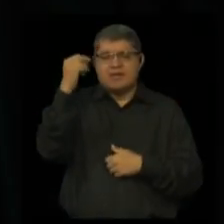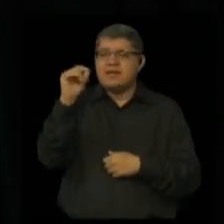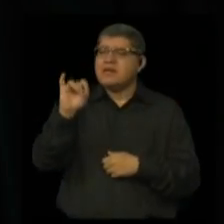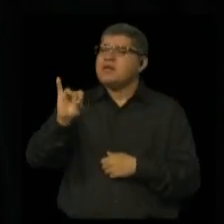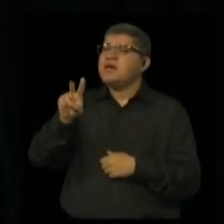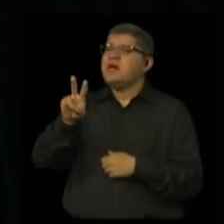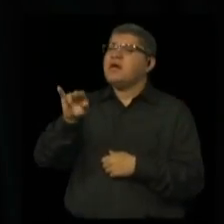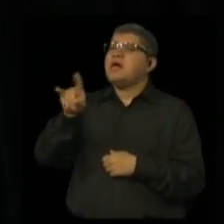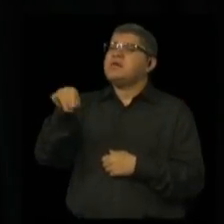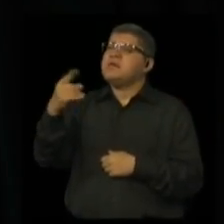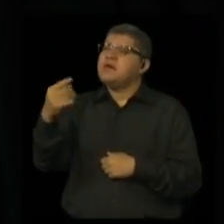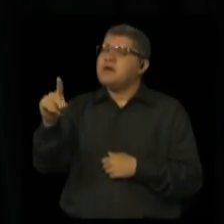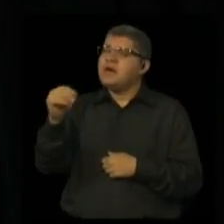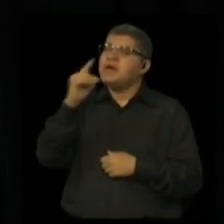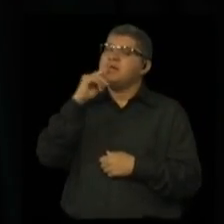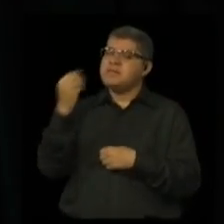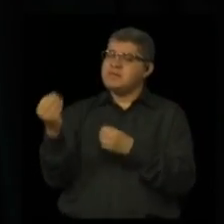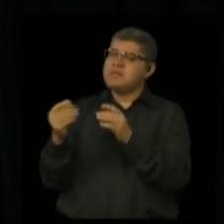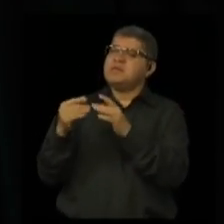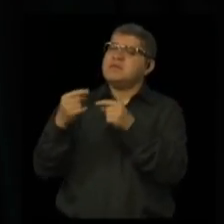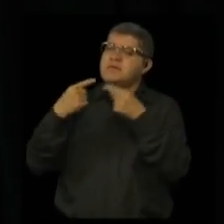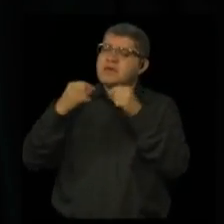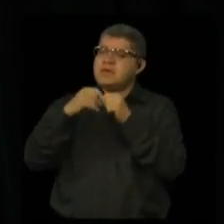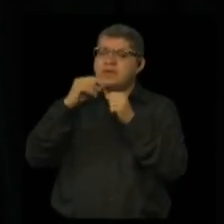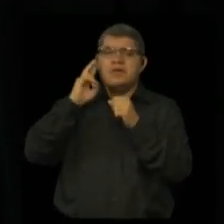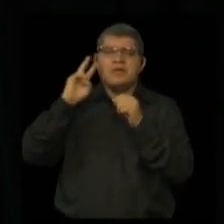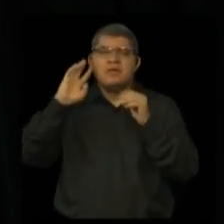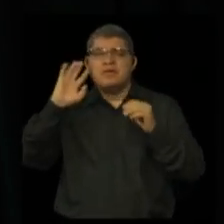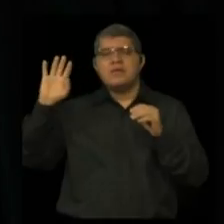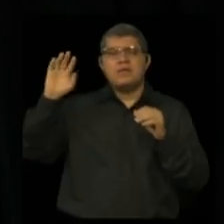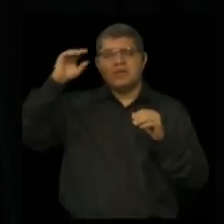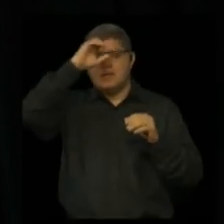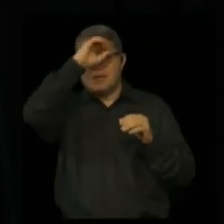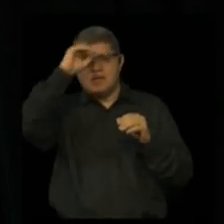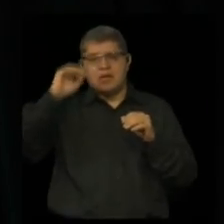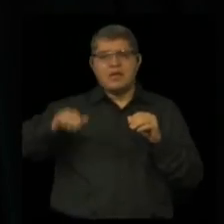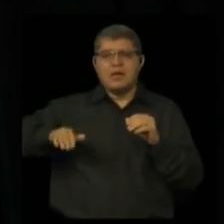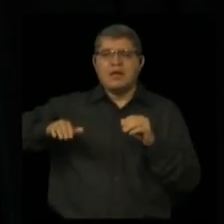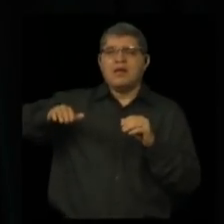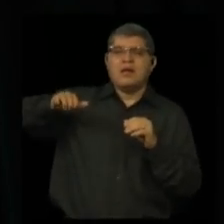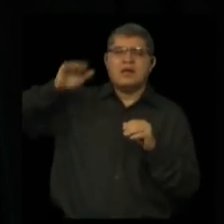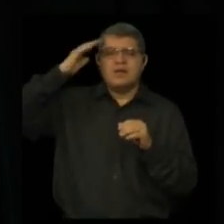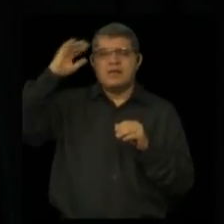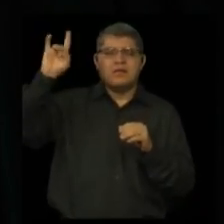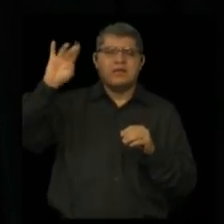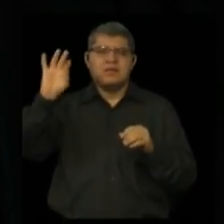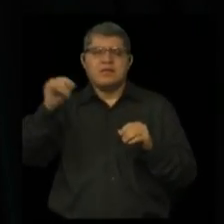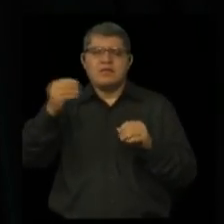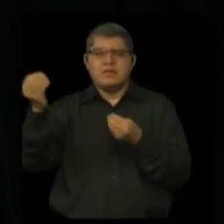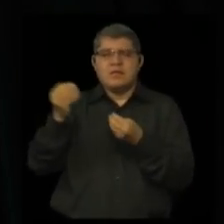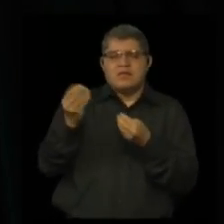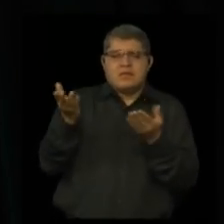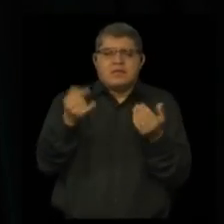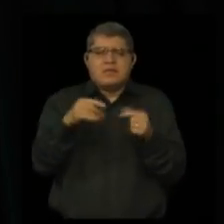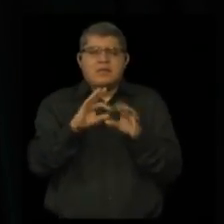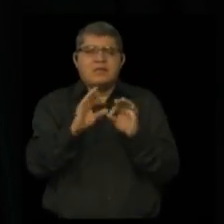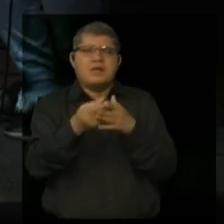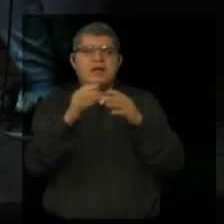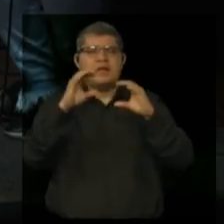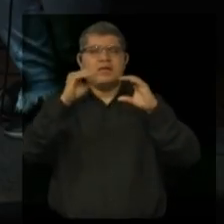me diz uma coisa, quais são as suas influências musicais? O que você ouviu de música para estar recebendo, né,